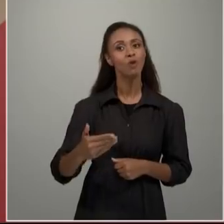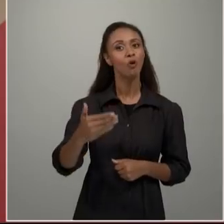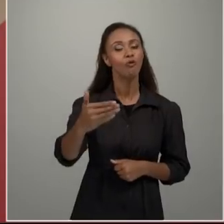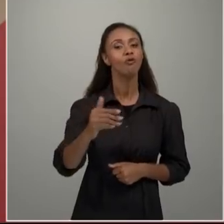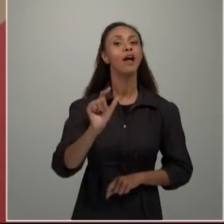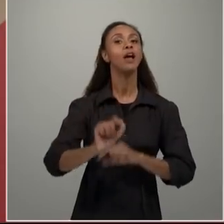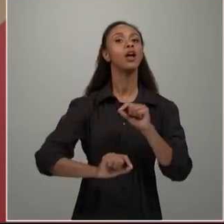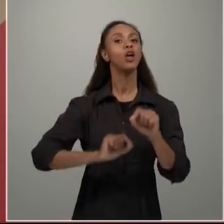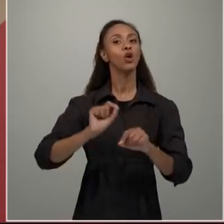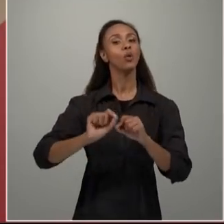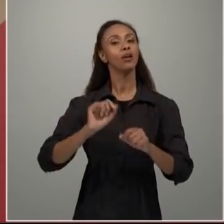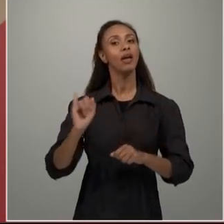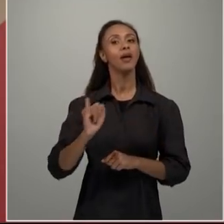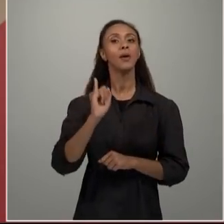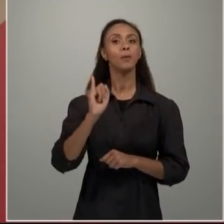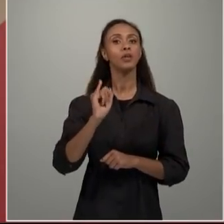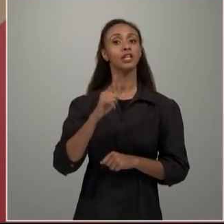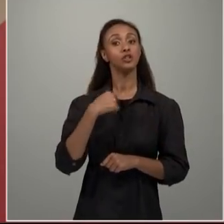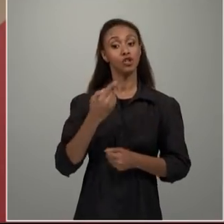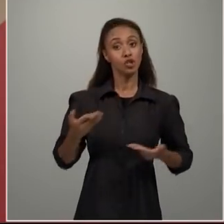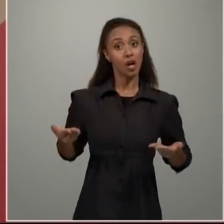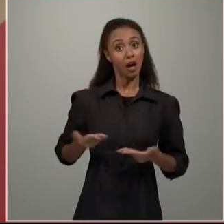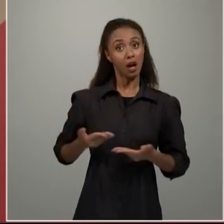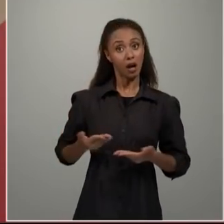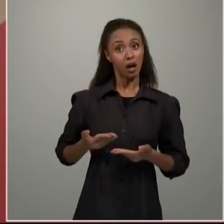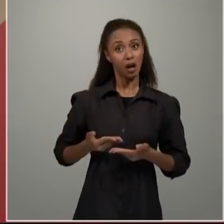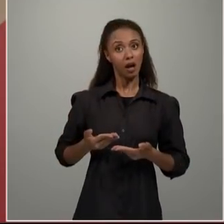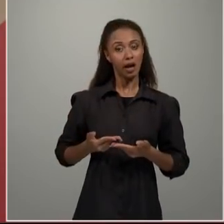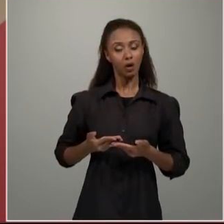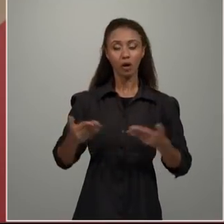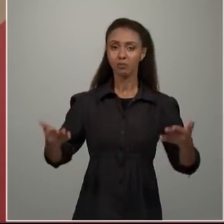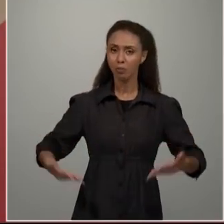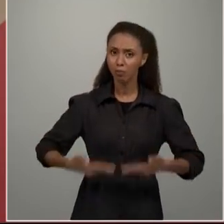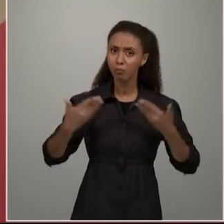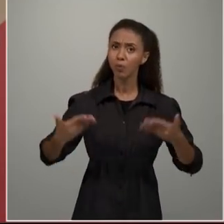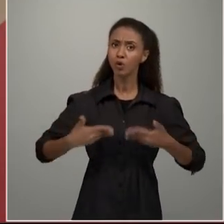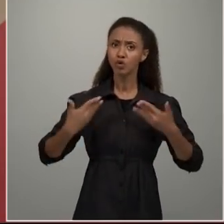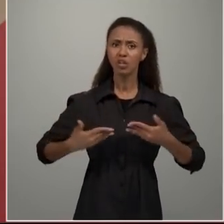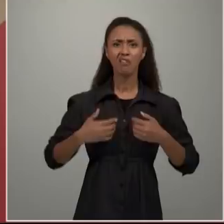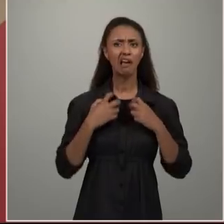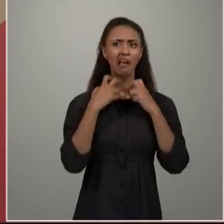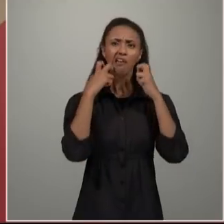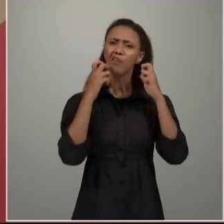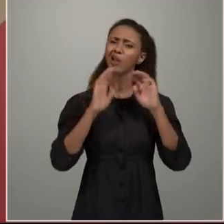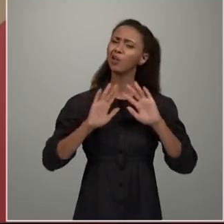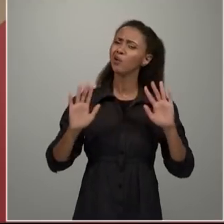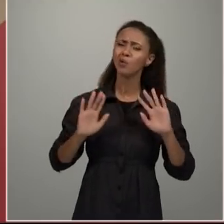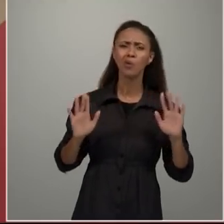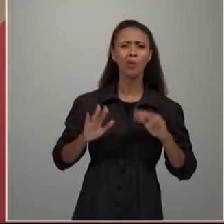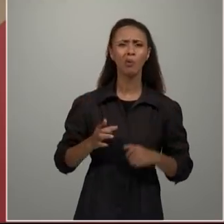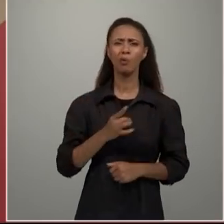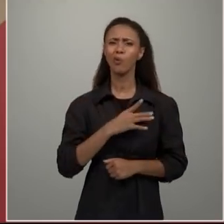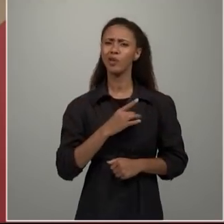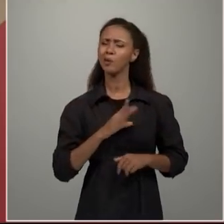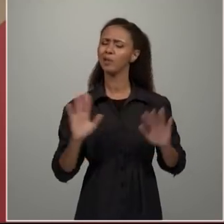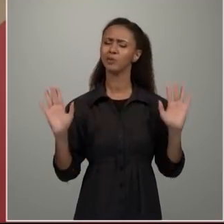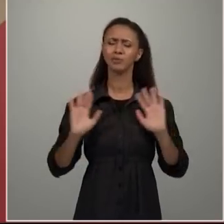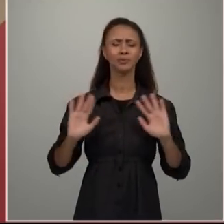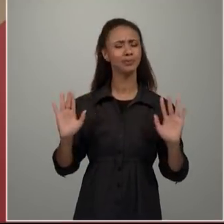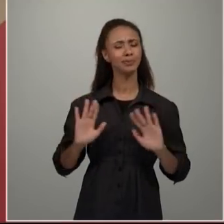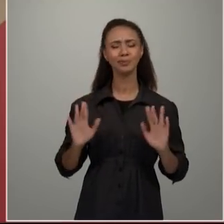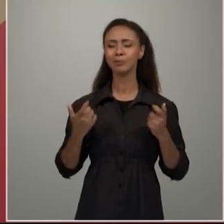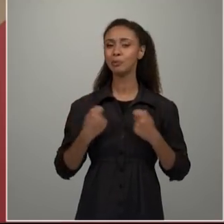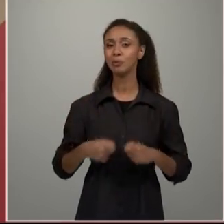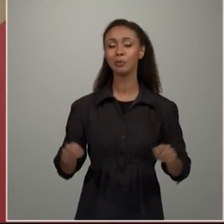gente trabalhar primeiro com essa idéia do motivacional não tem que ter vergonha não tem que ter medo eu sei que tem um